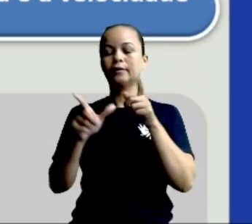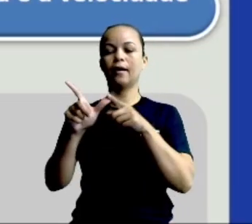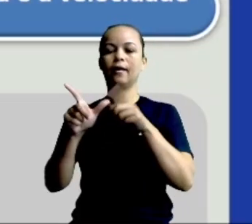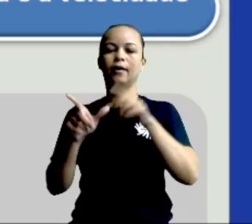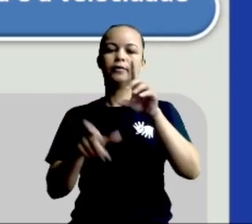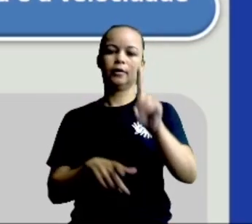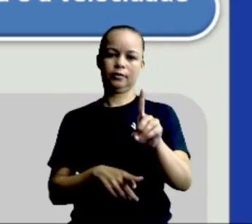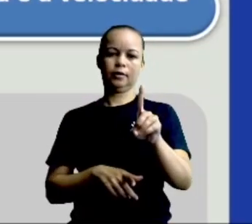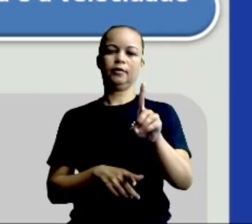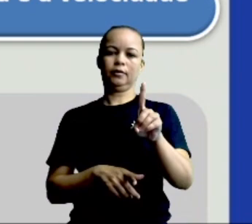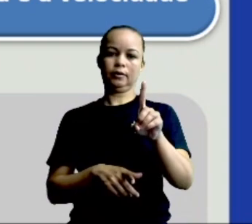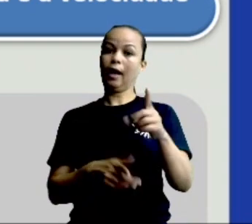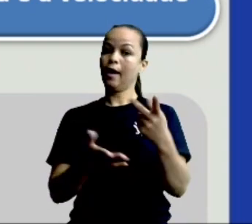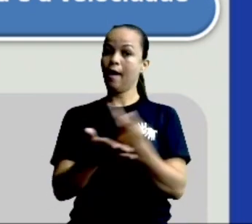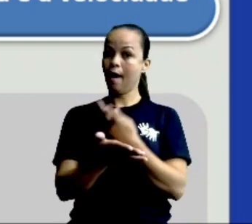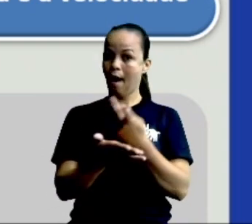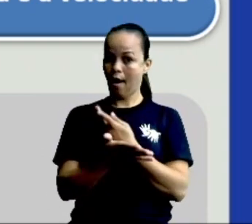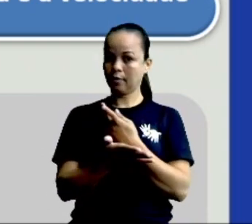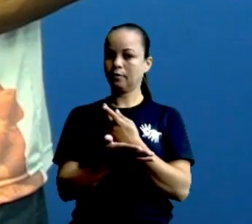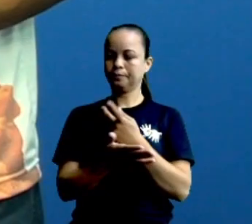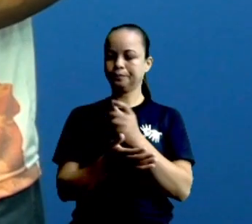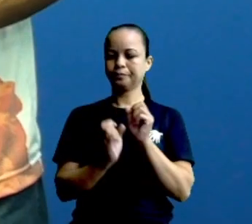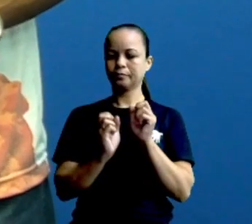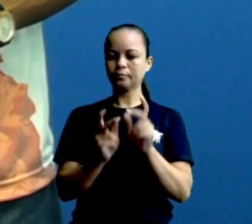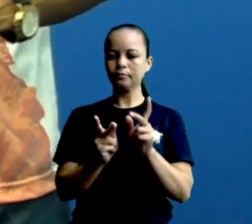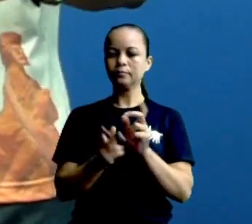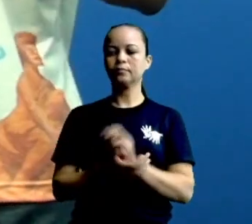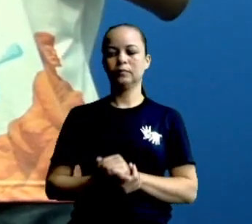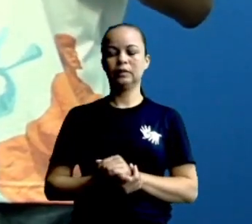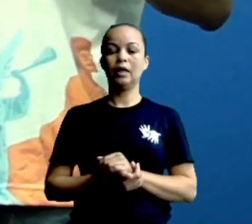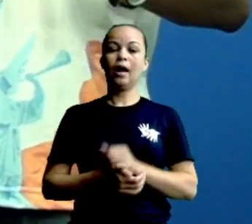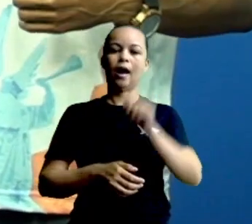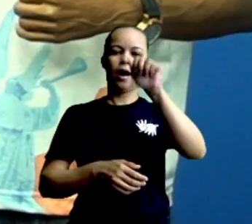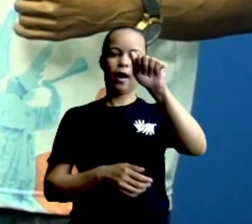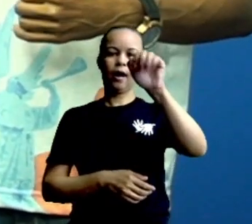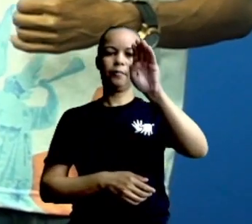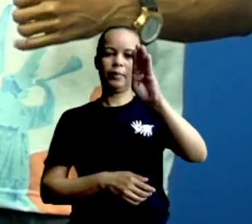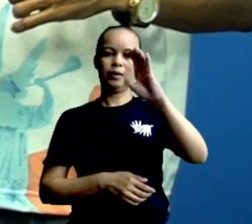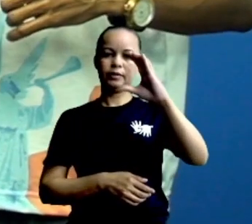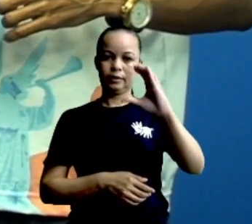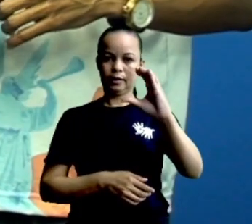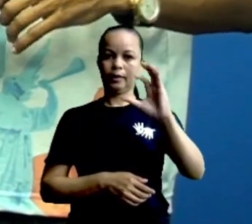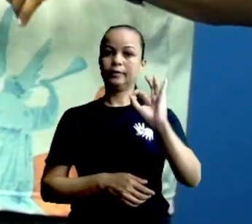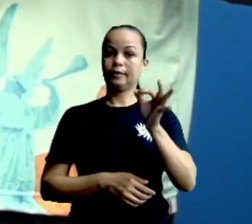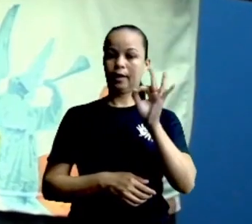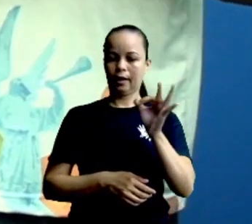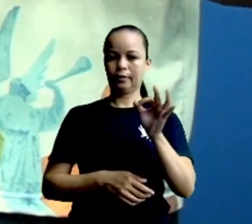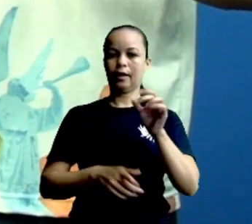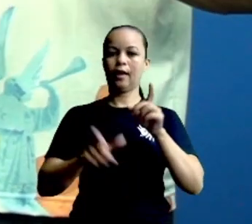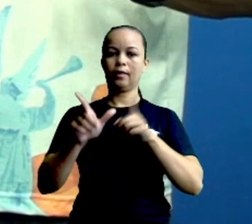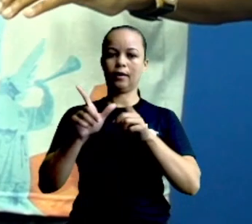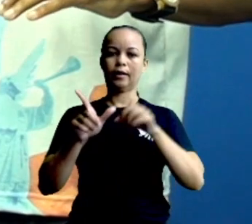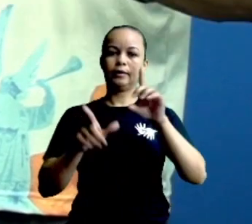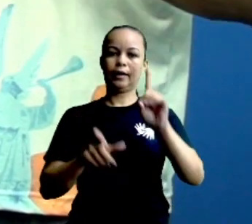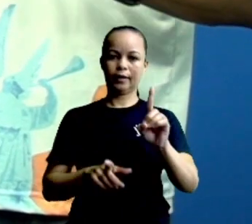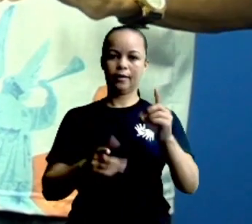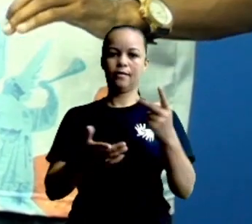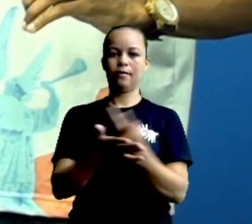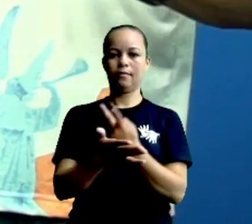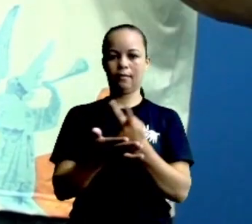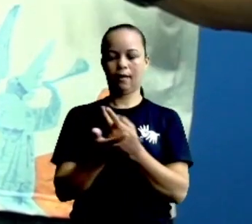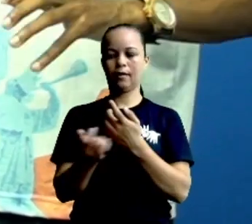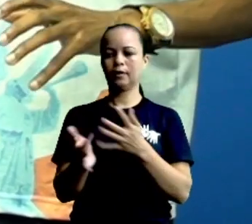letra D. Tranquilo? Deu para entender até aí sobre o trabalho? Coisa bem sucinta,